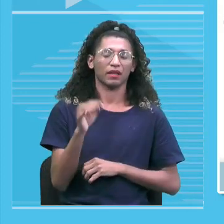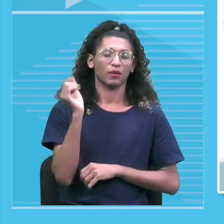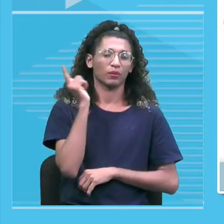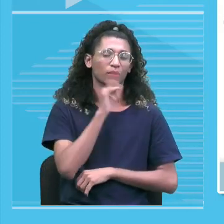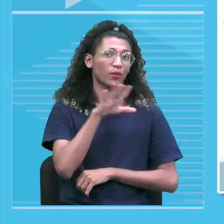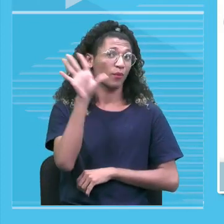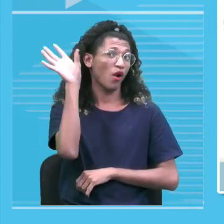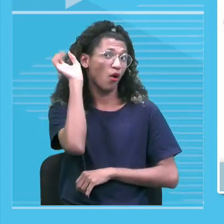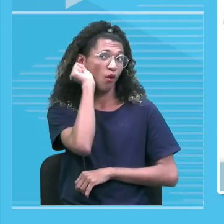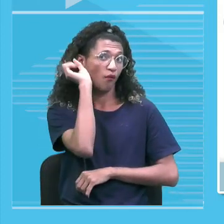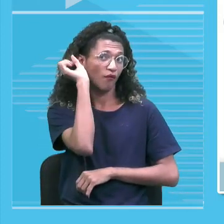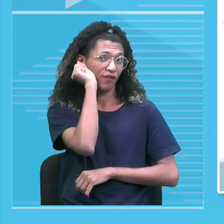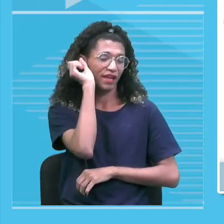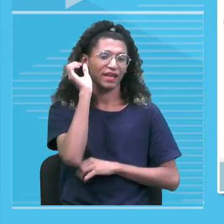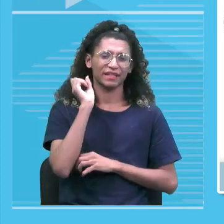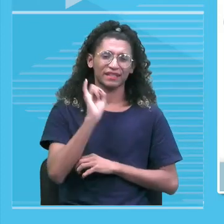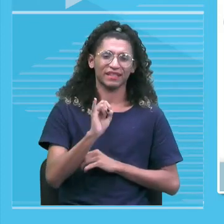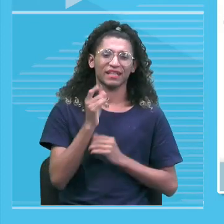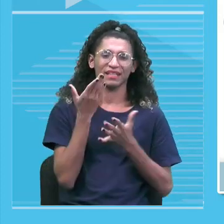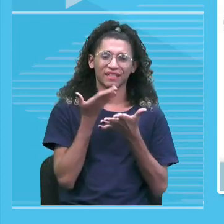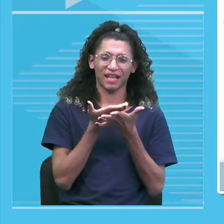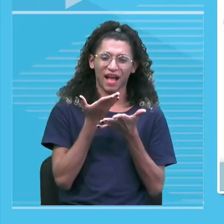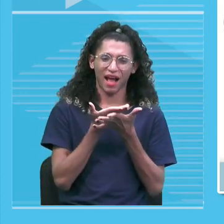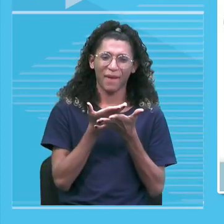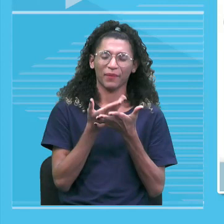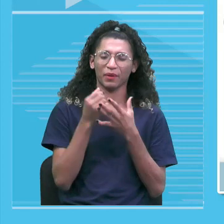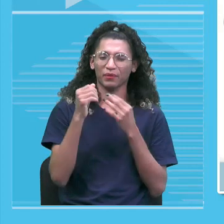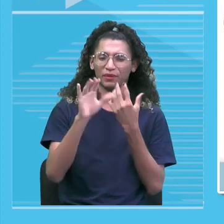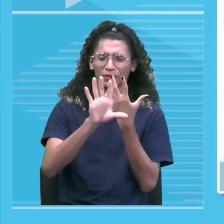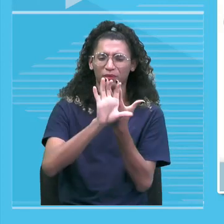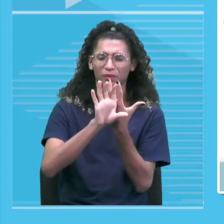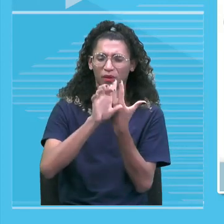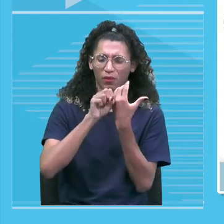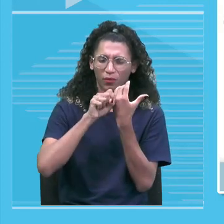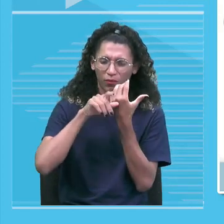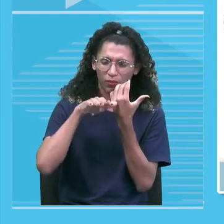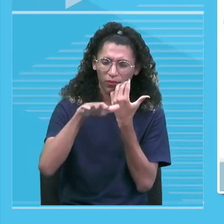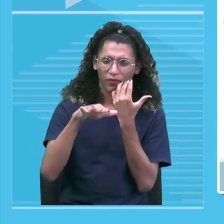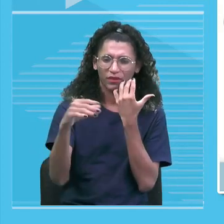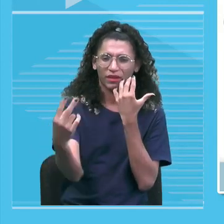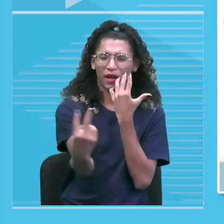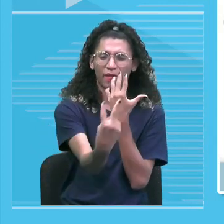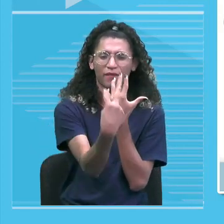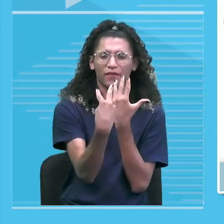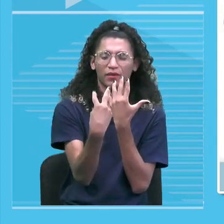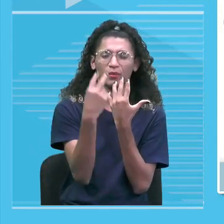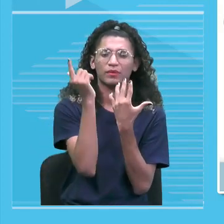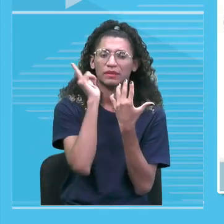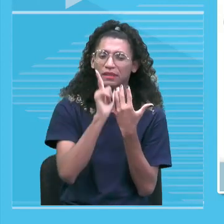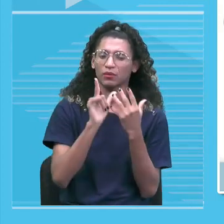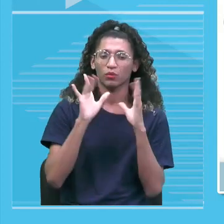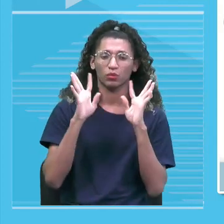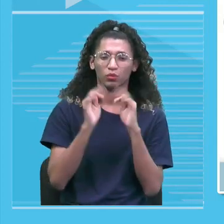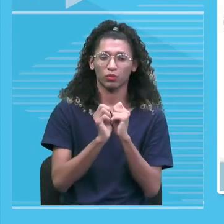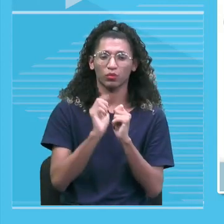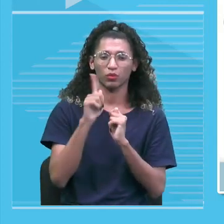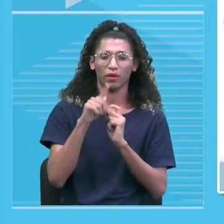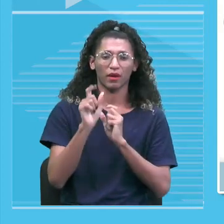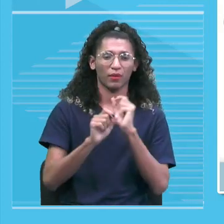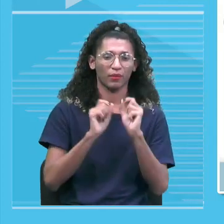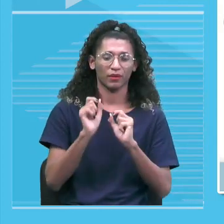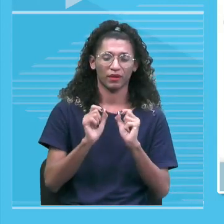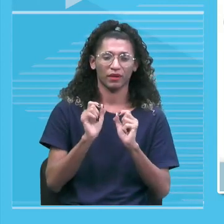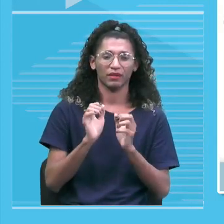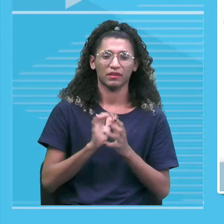se essa aula está chegando até você e você está vendo essa telinha tudo isso é